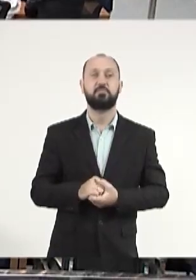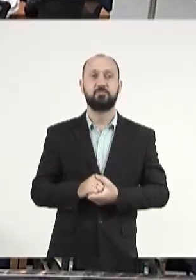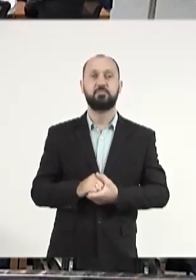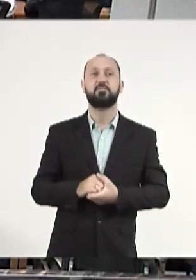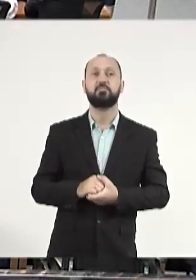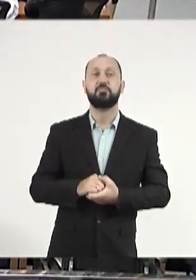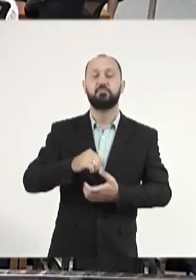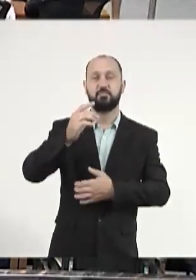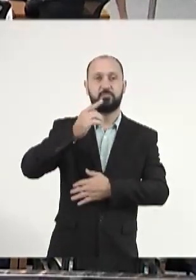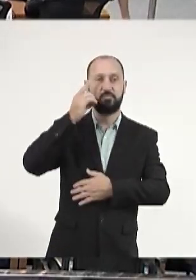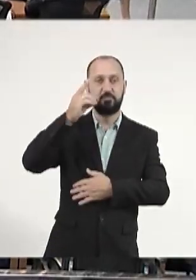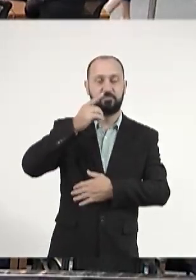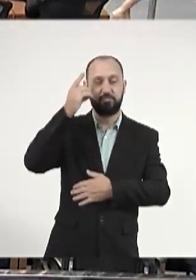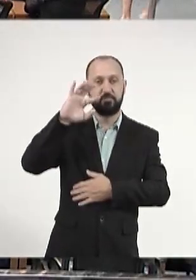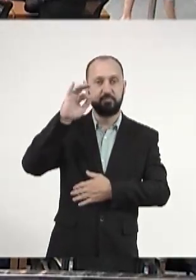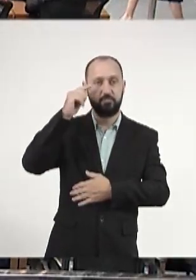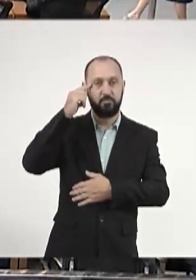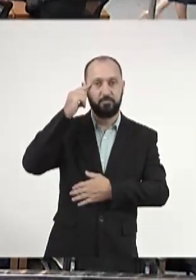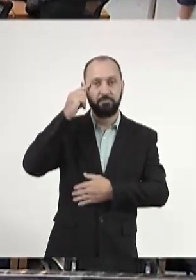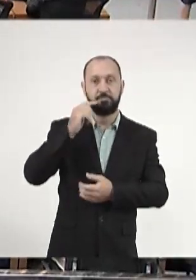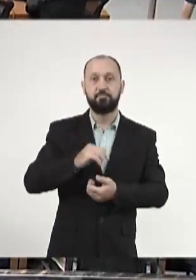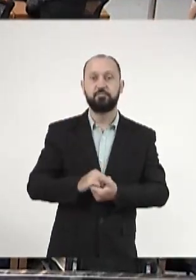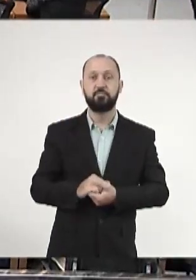Com a palavra o deputado Roberto Achioca.